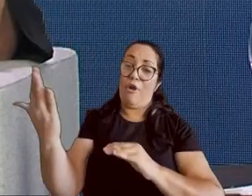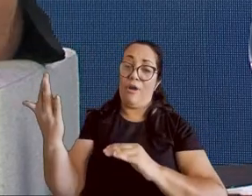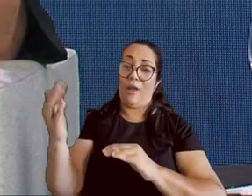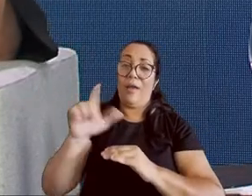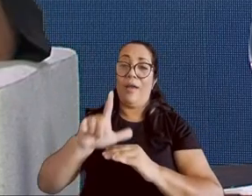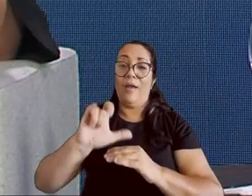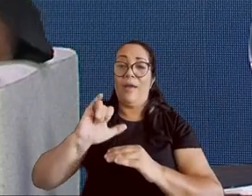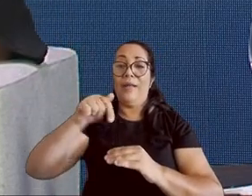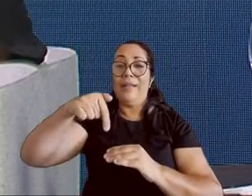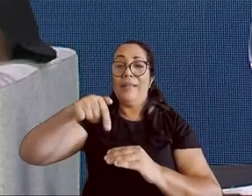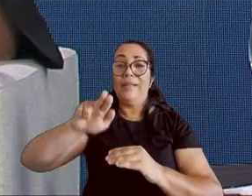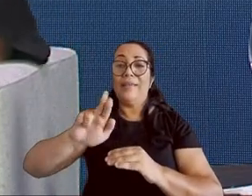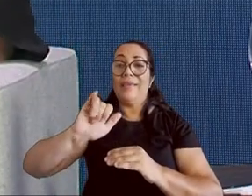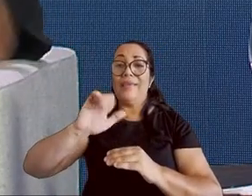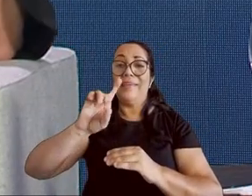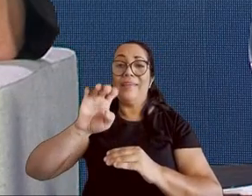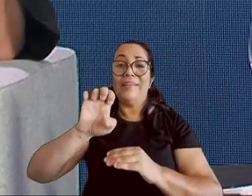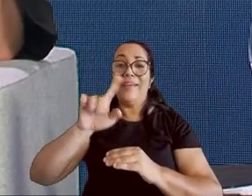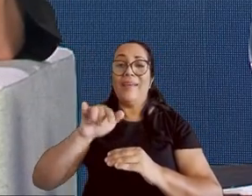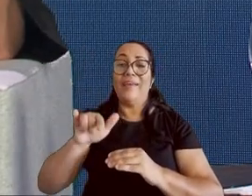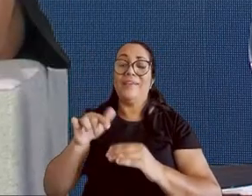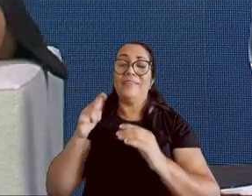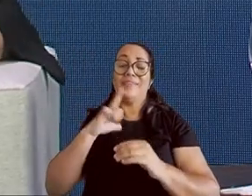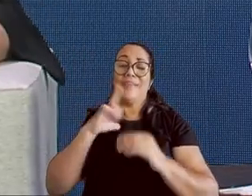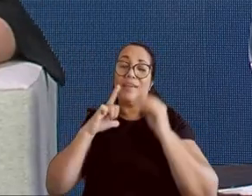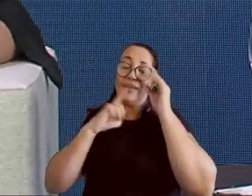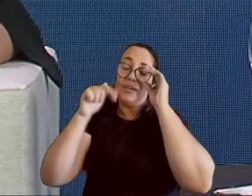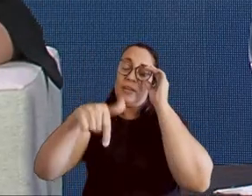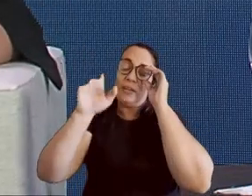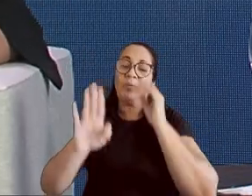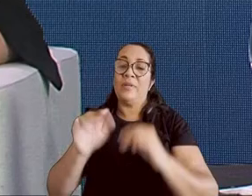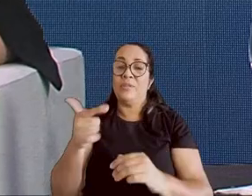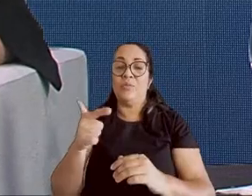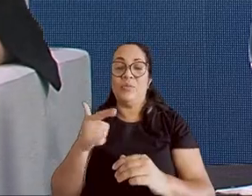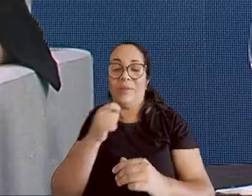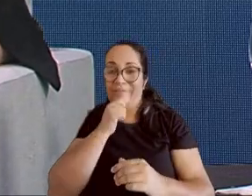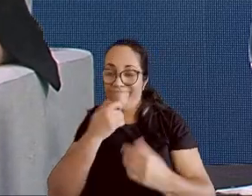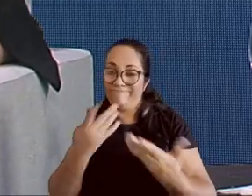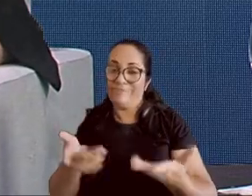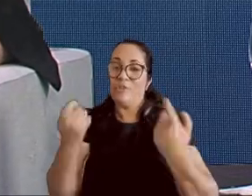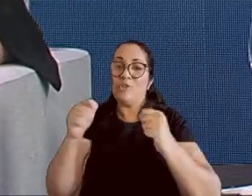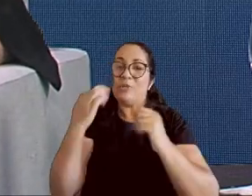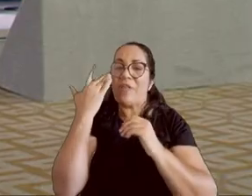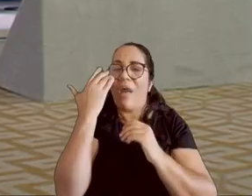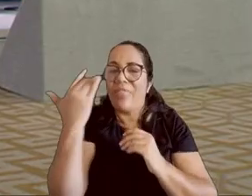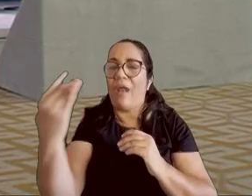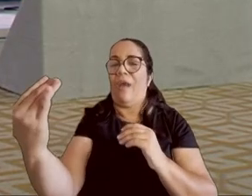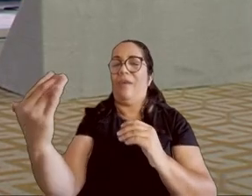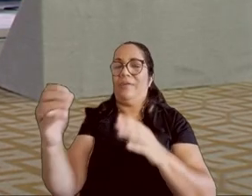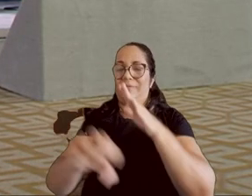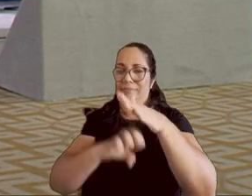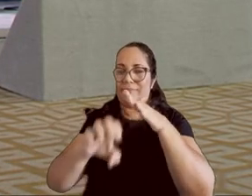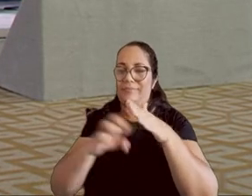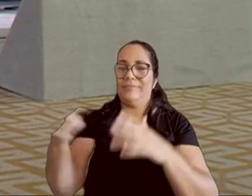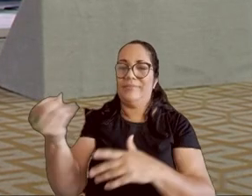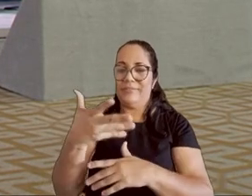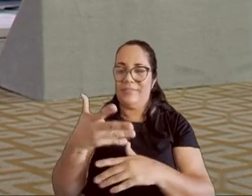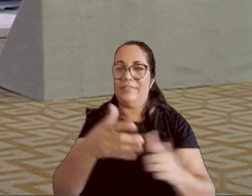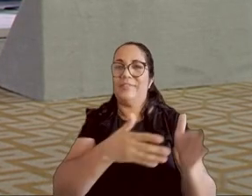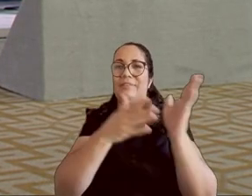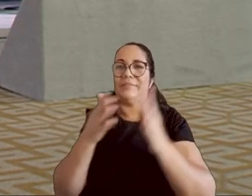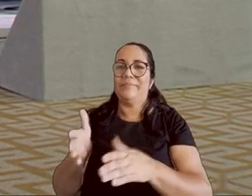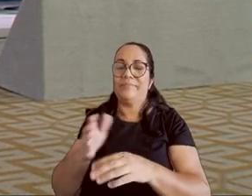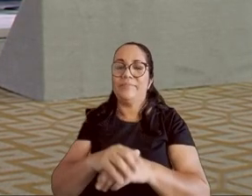papéis High grade aqui de fato geralmente não brilho o olho acho que o único ponto que eu adicionar é que talvez assim em momentos